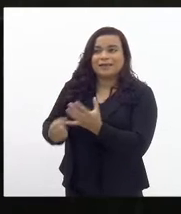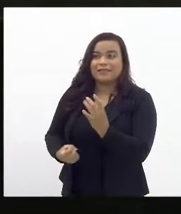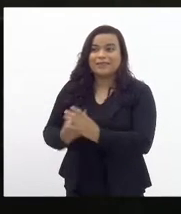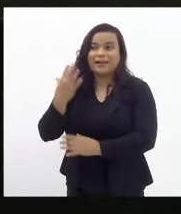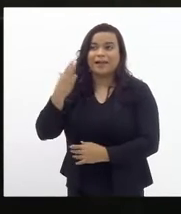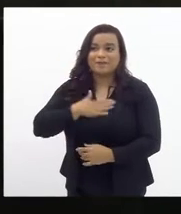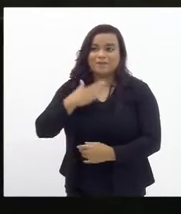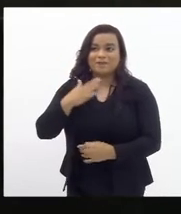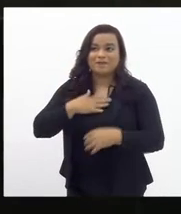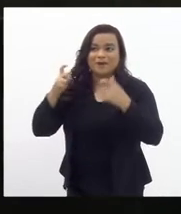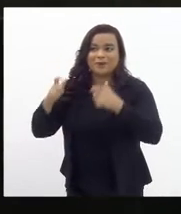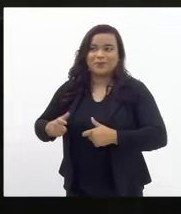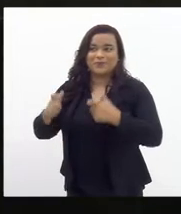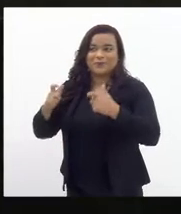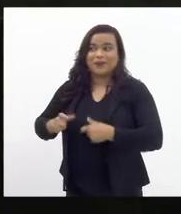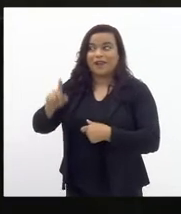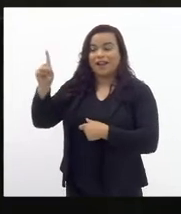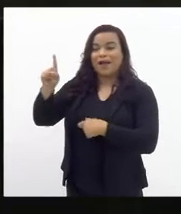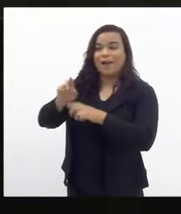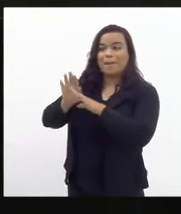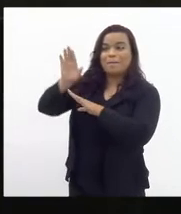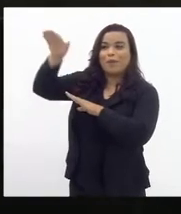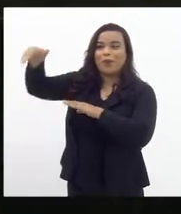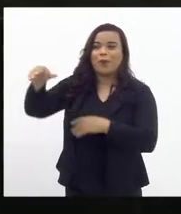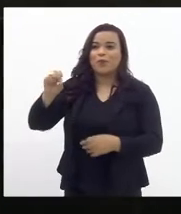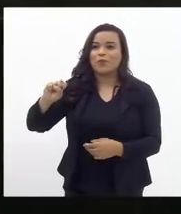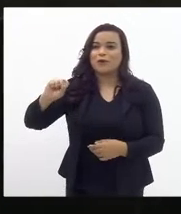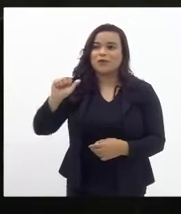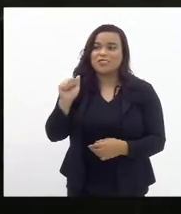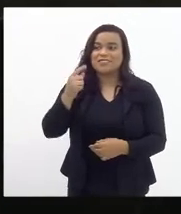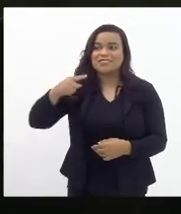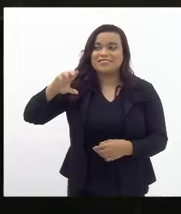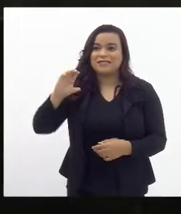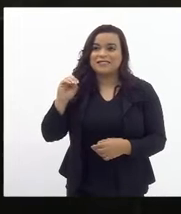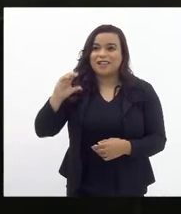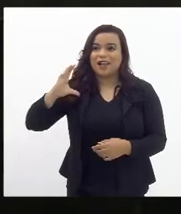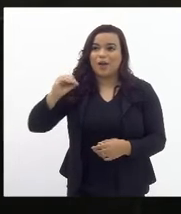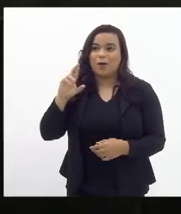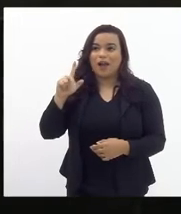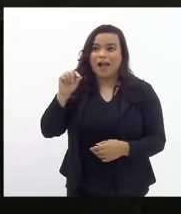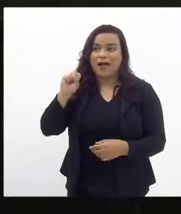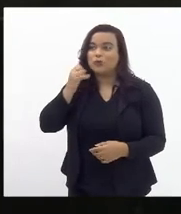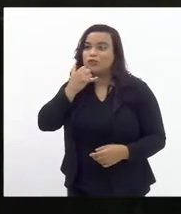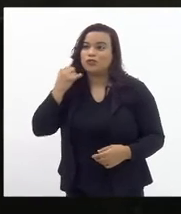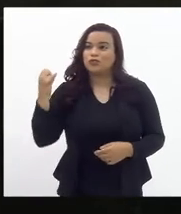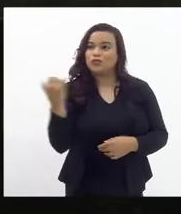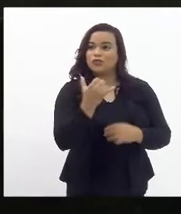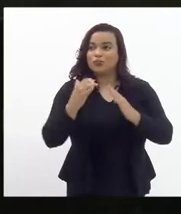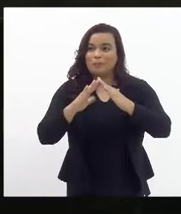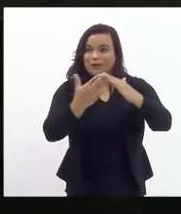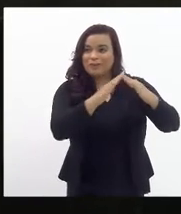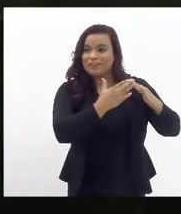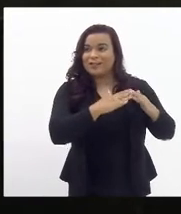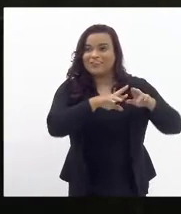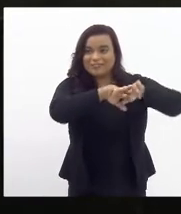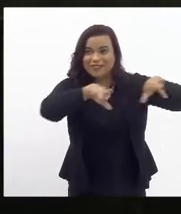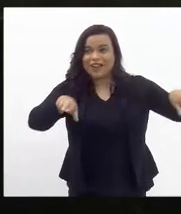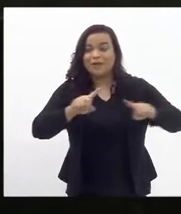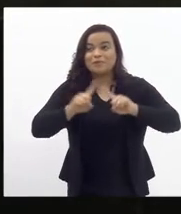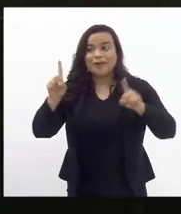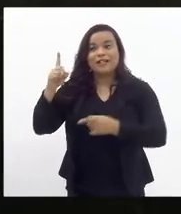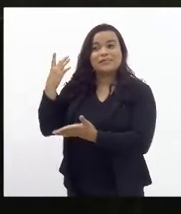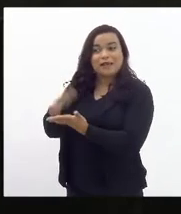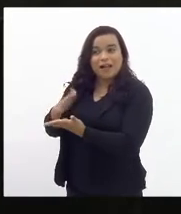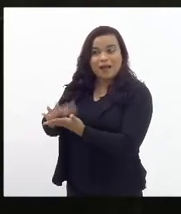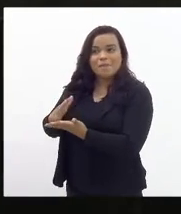terra, ela nasceu no Morro do São Carlos. Não é por nada não, me perdoe as outras favelas, mas o samba, a ideia